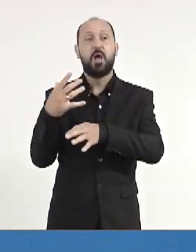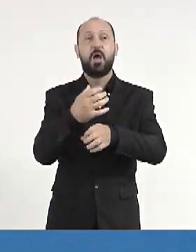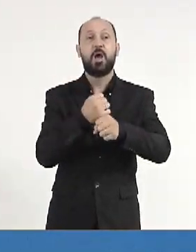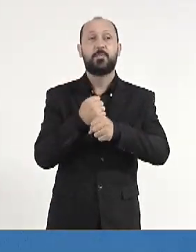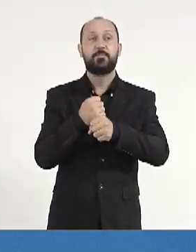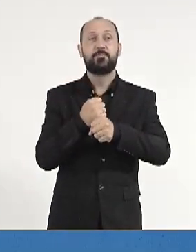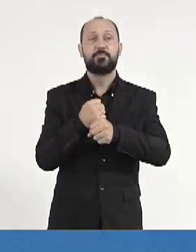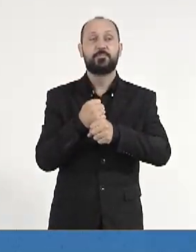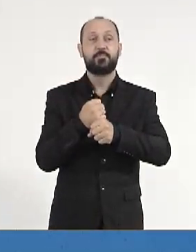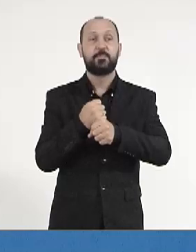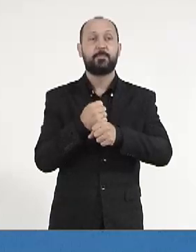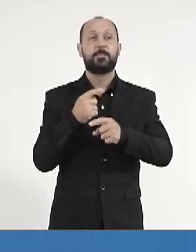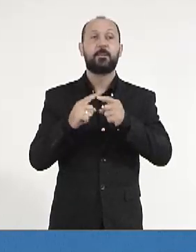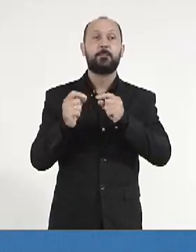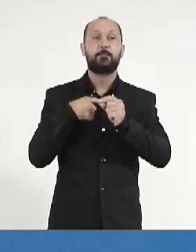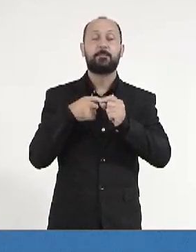prendendo,